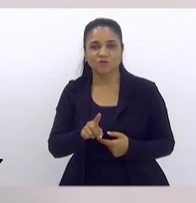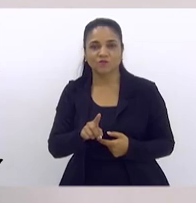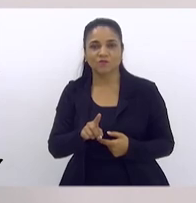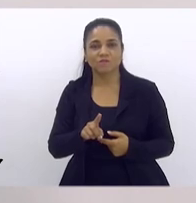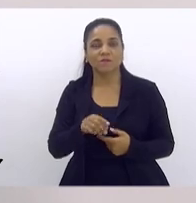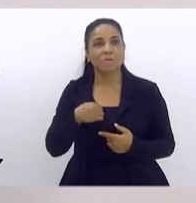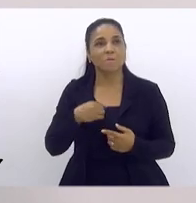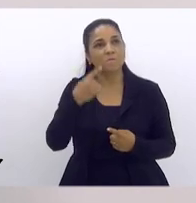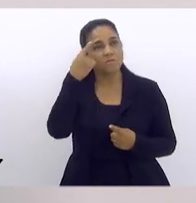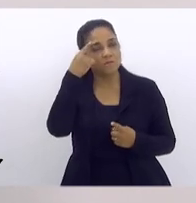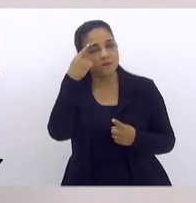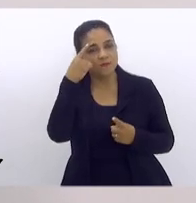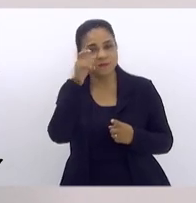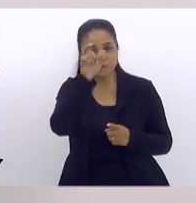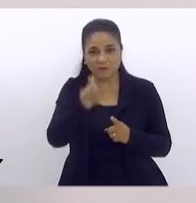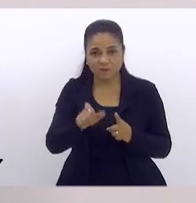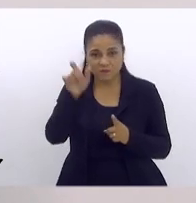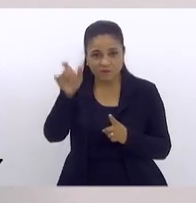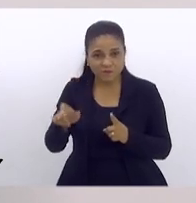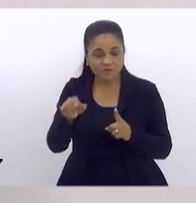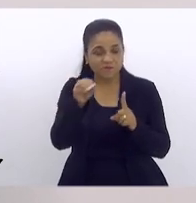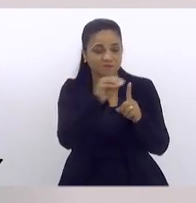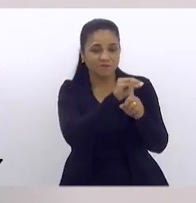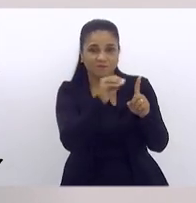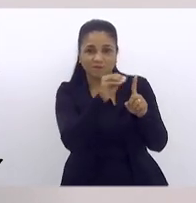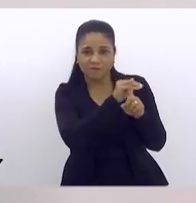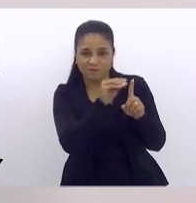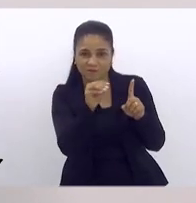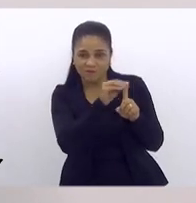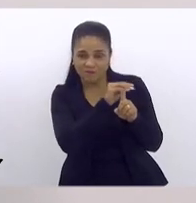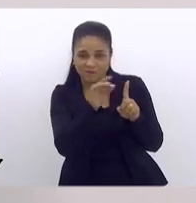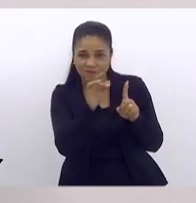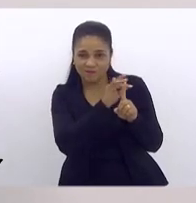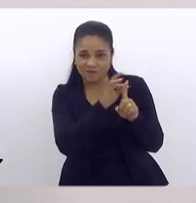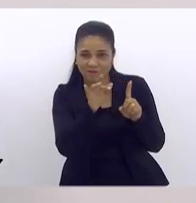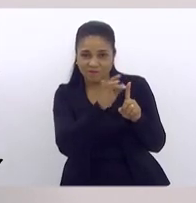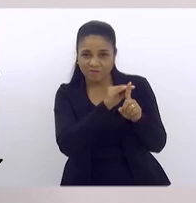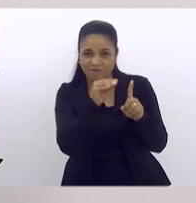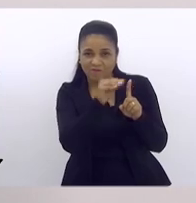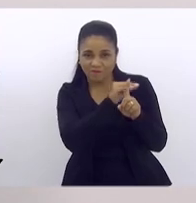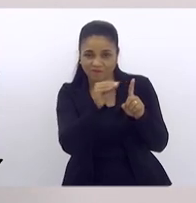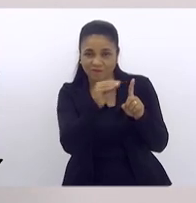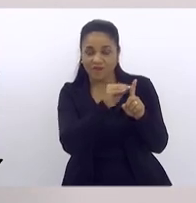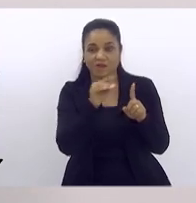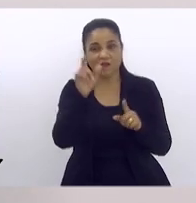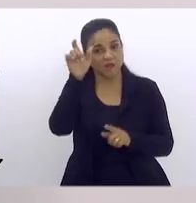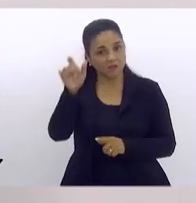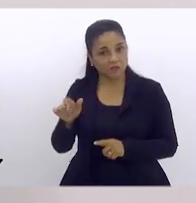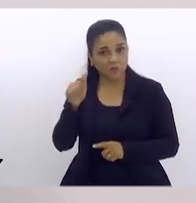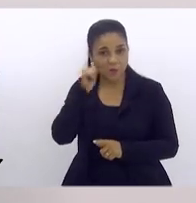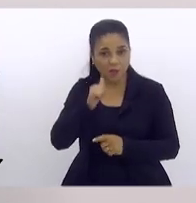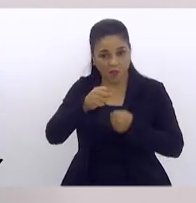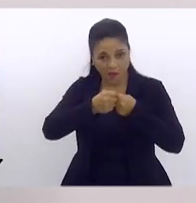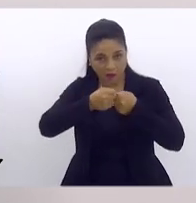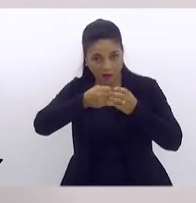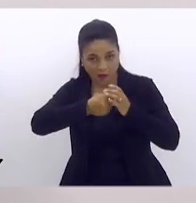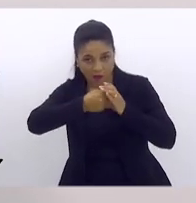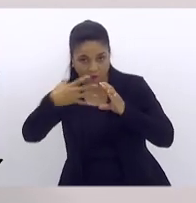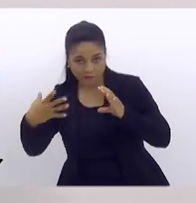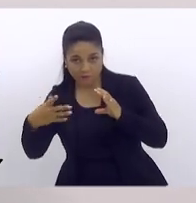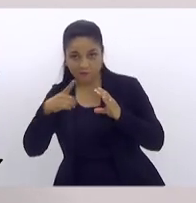dos mais funerários olha nesse caso específico a mulher pelas suas características